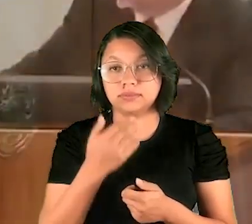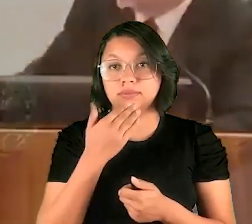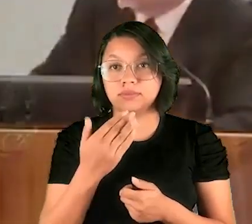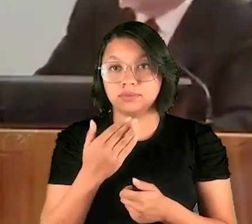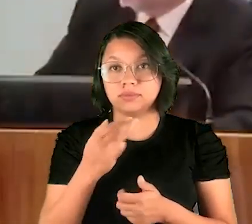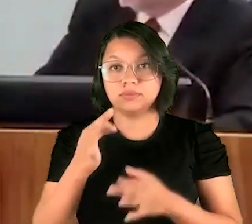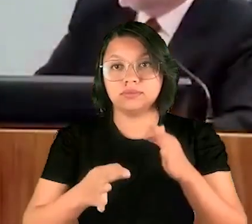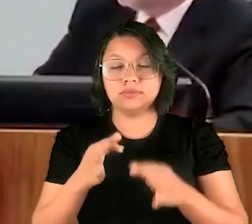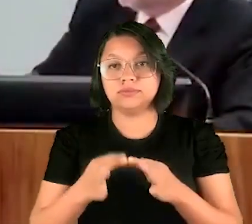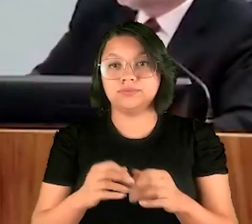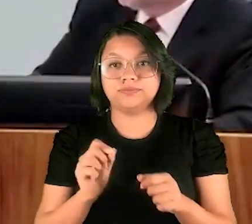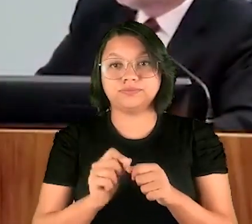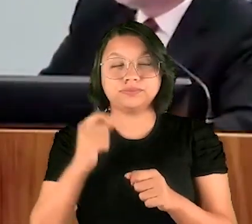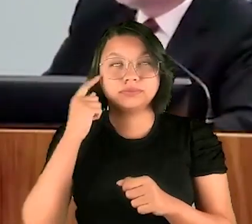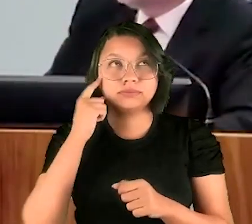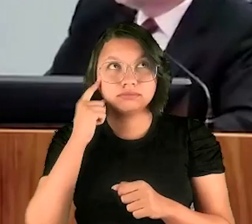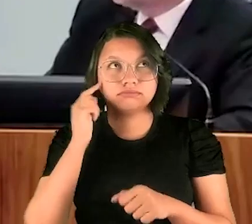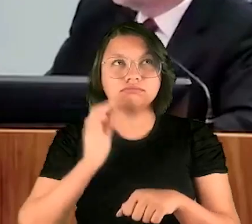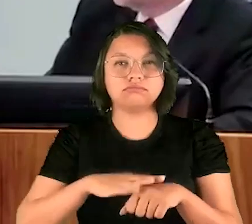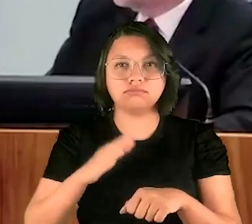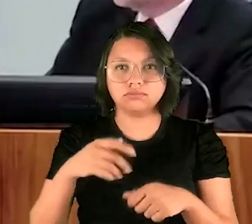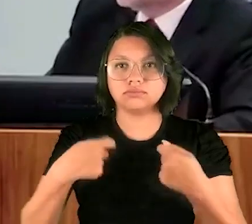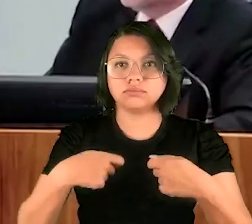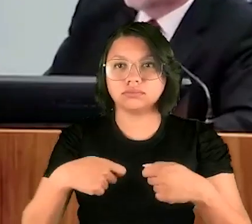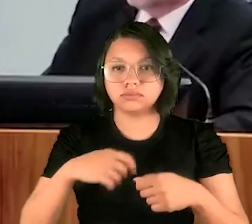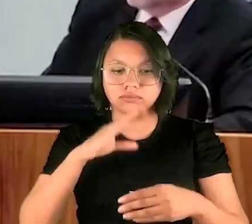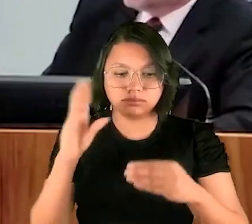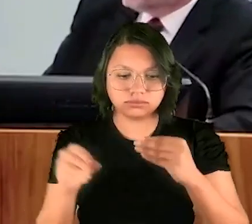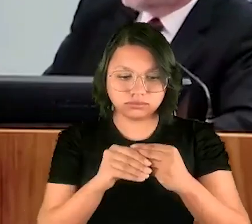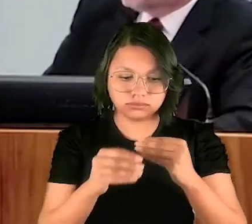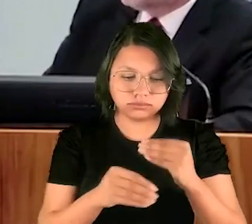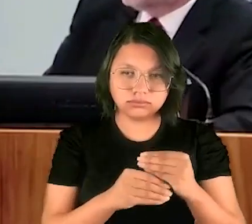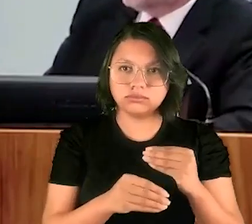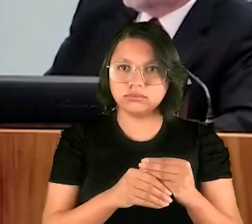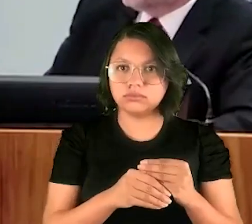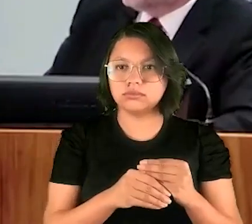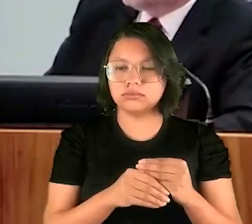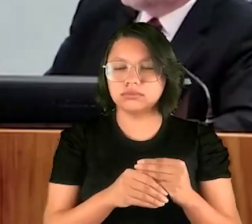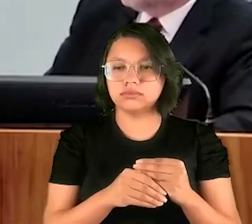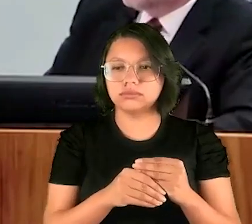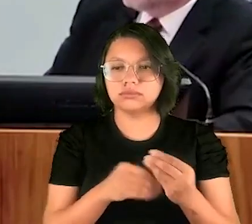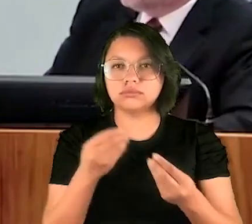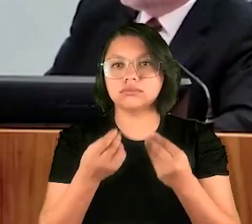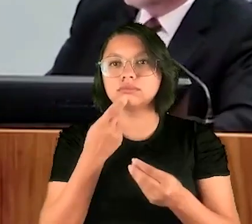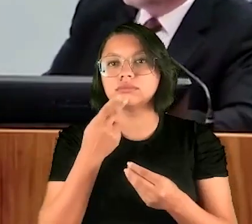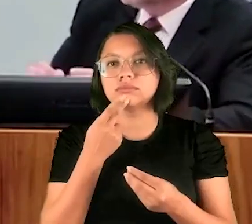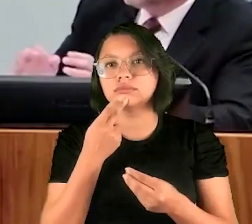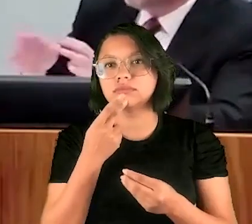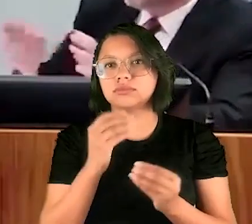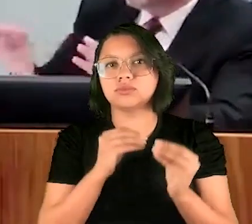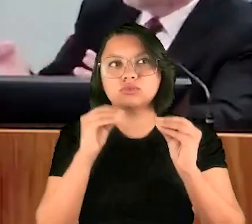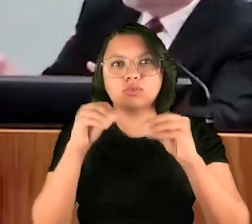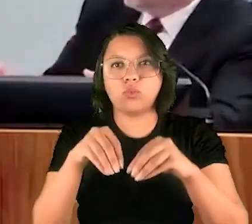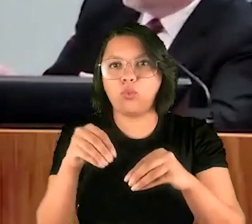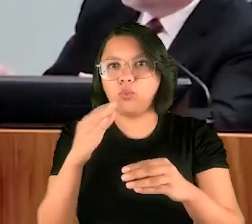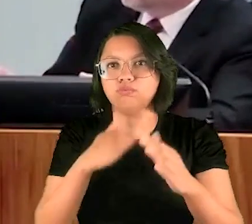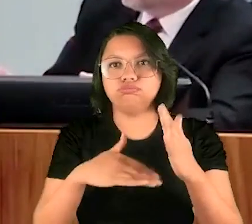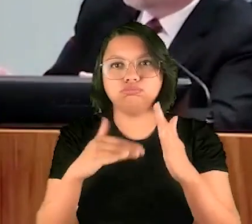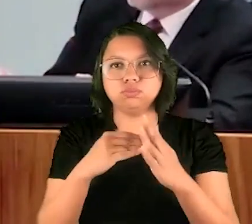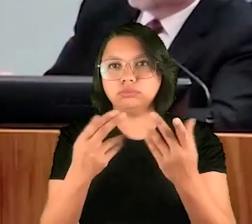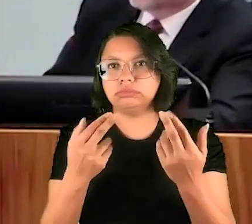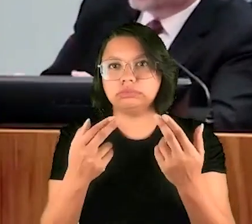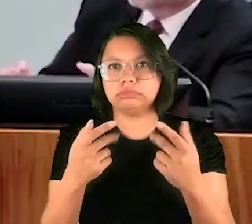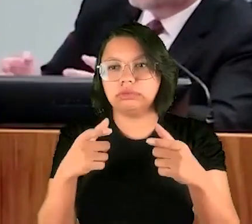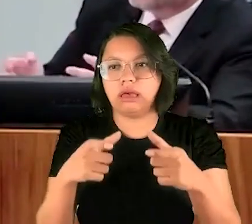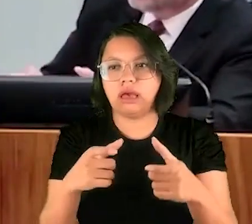demandados pela justiça, faz com que se pense mais na necessidade de incorporação. E como eu disse, eu não coloco tudo no mesmo